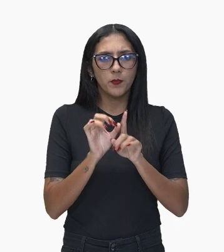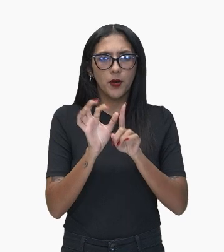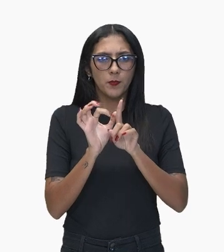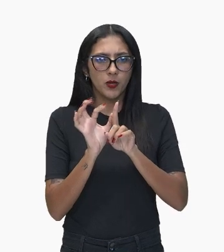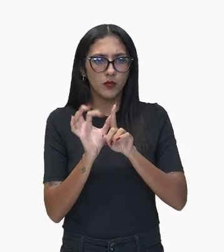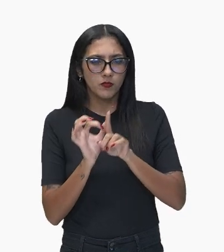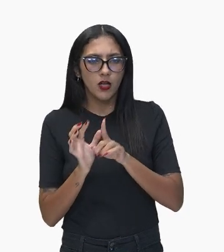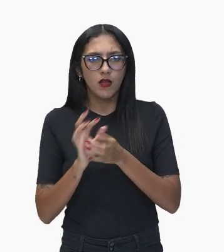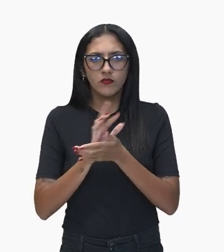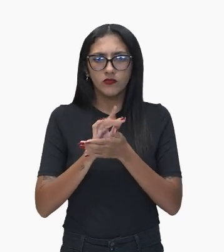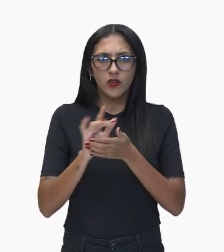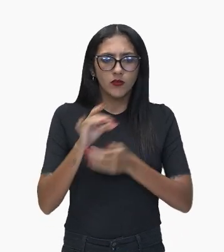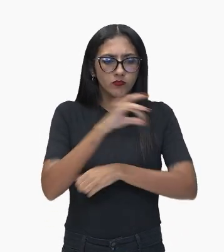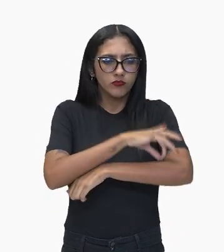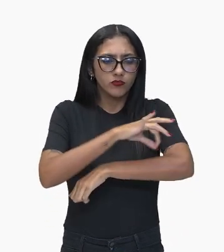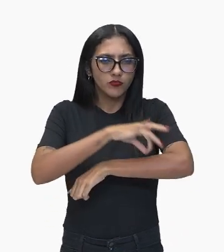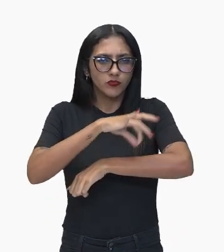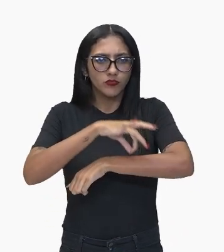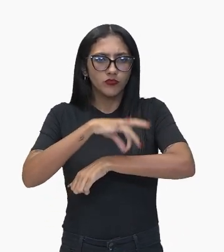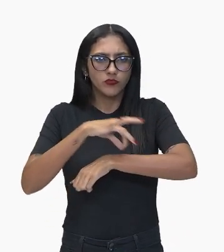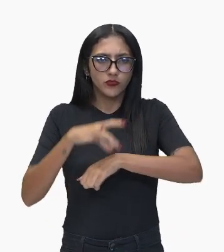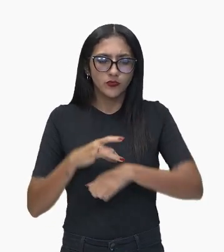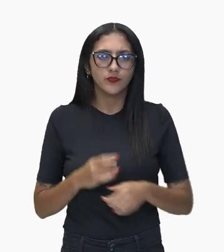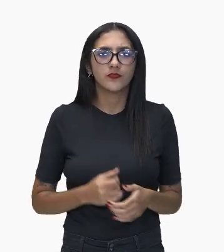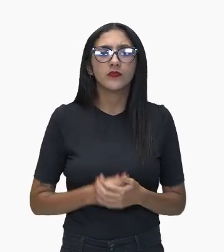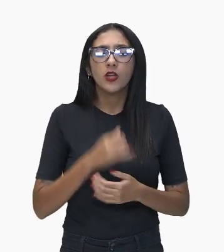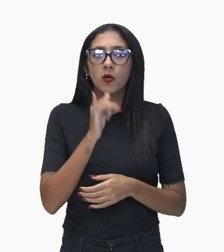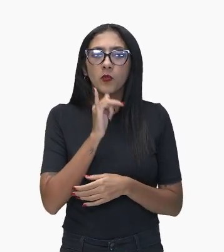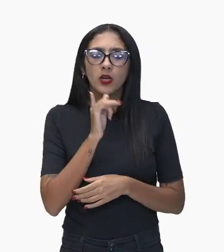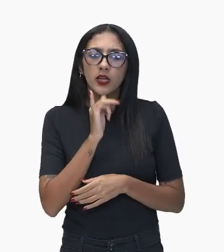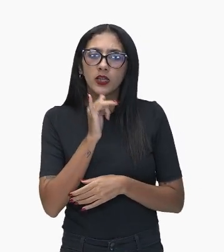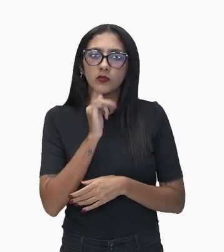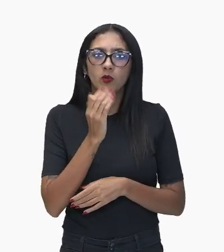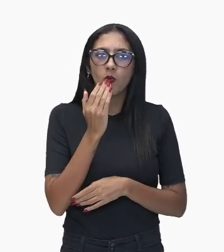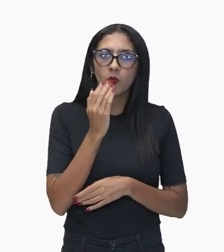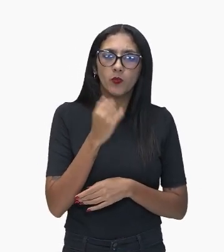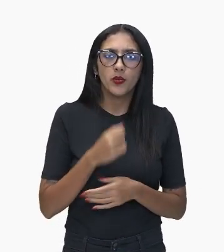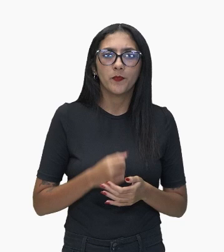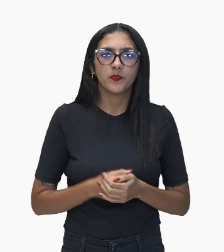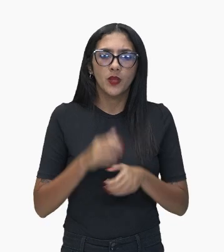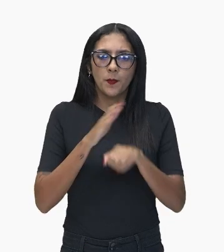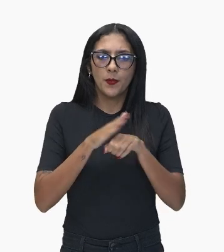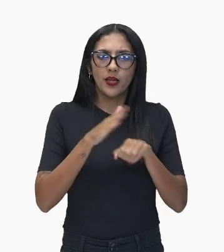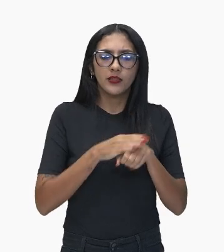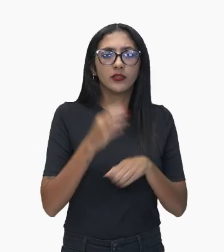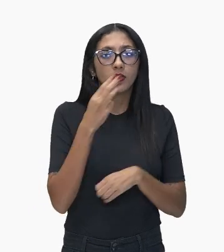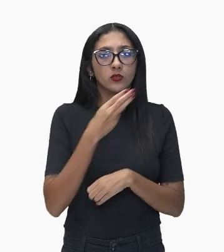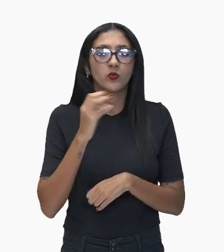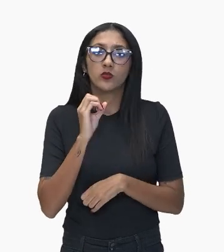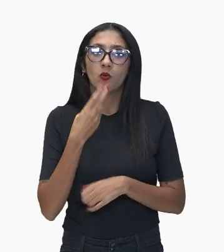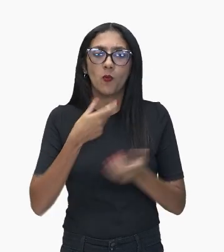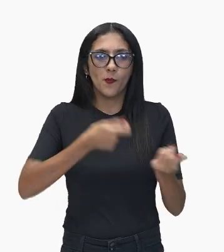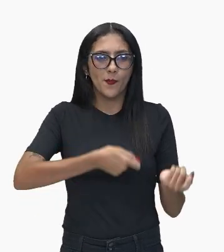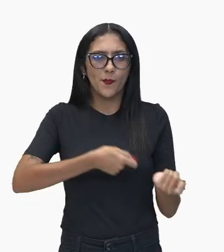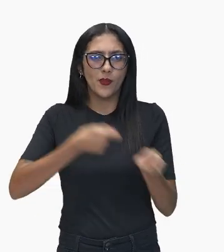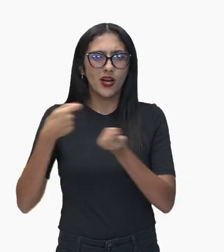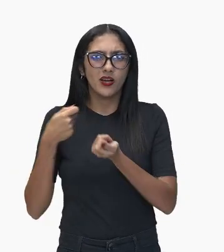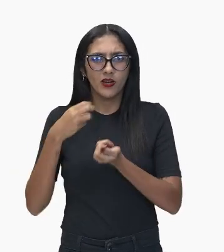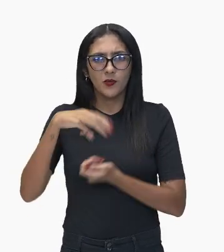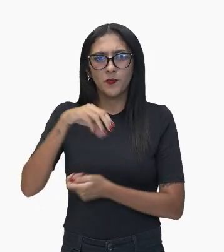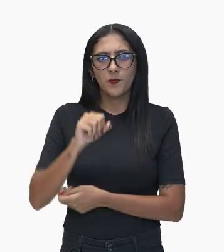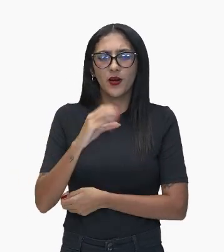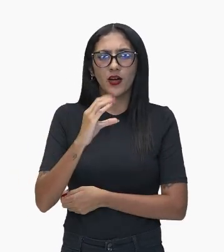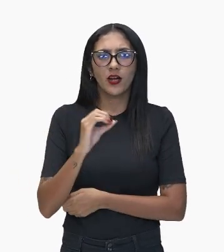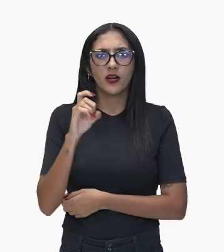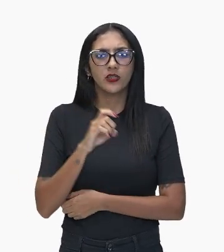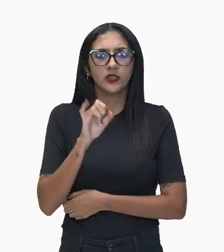vai comer alguns tubérculos, como por exemplo ali batata doce, então macaxeira, quer dizer que a gente está ali